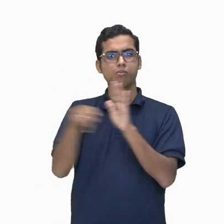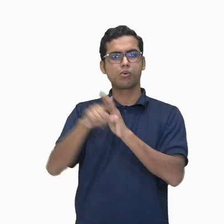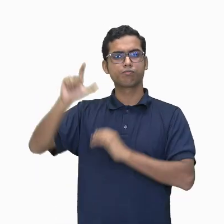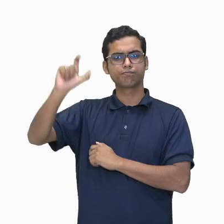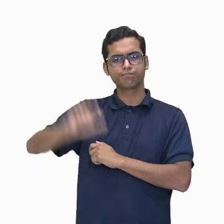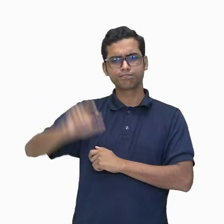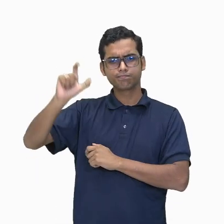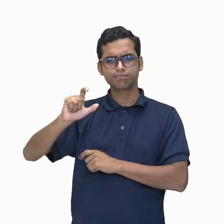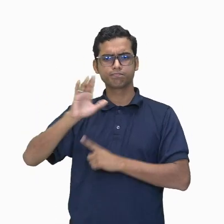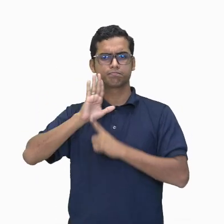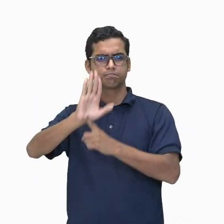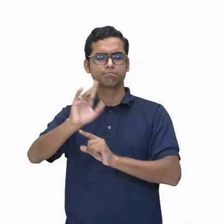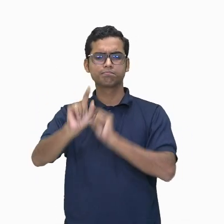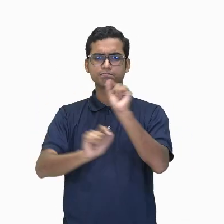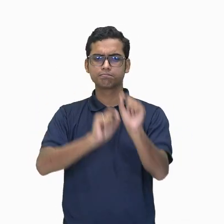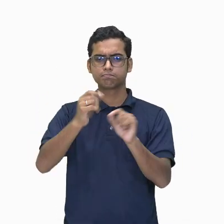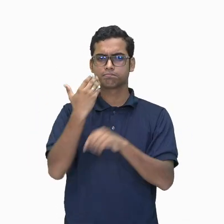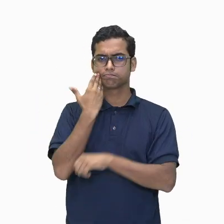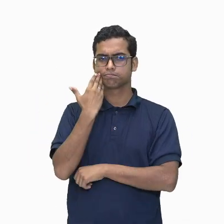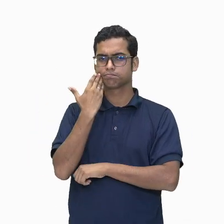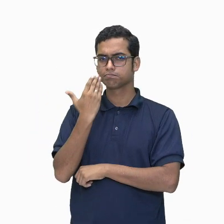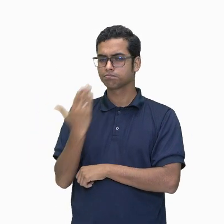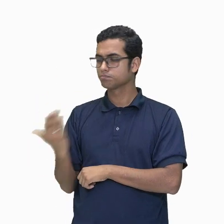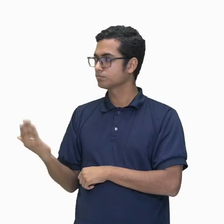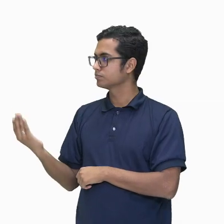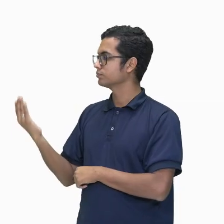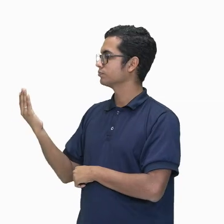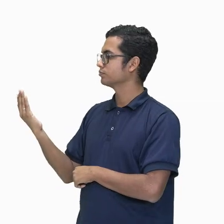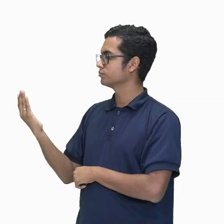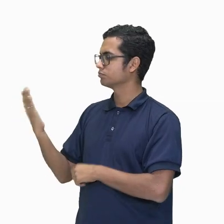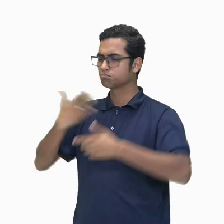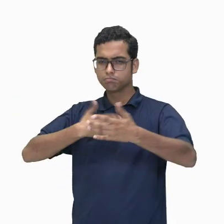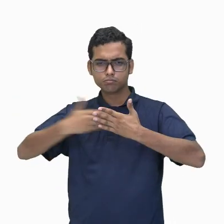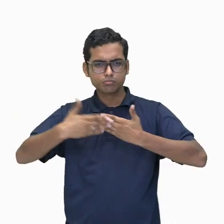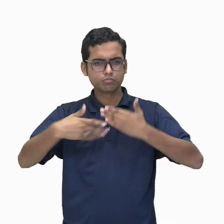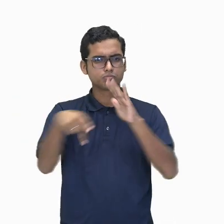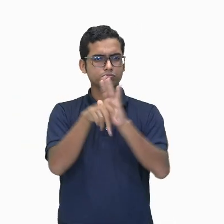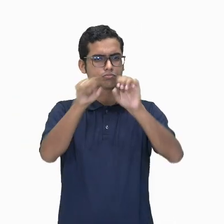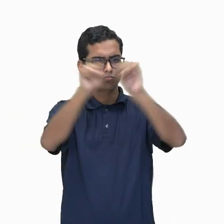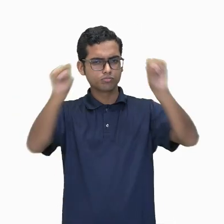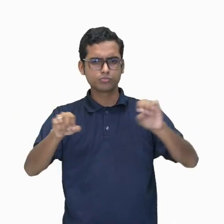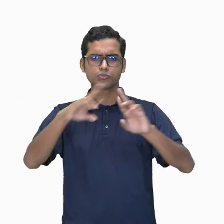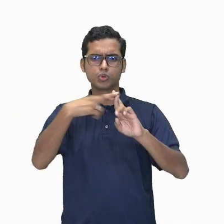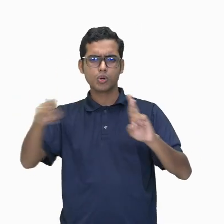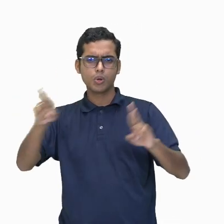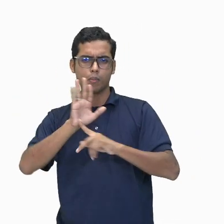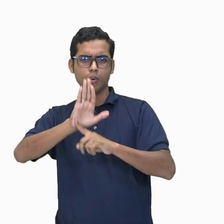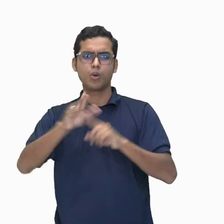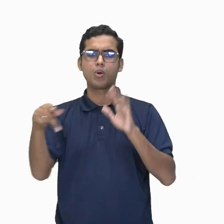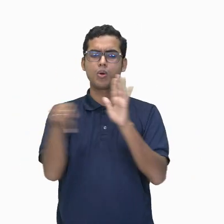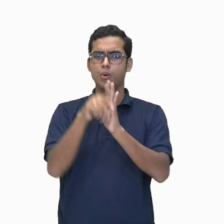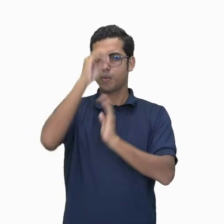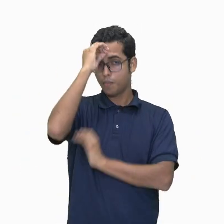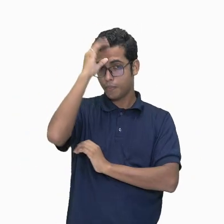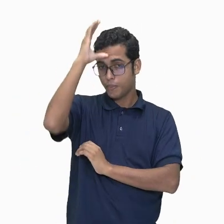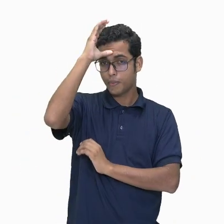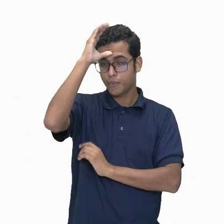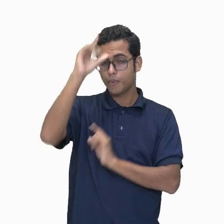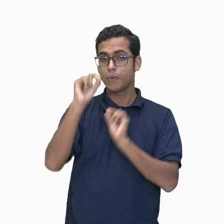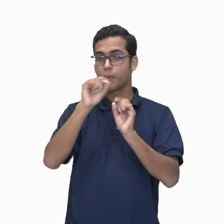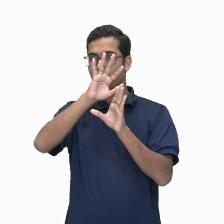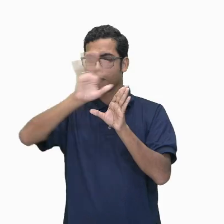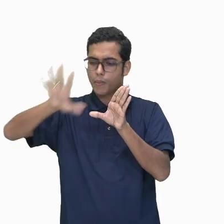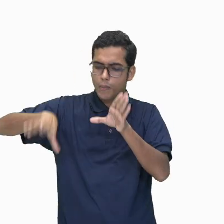islamismo, mais do que qualquer outro sistema religioso, dá ao conhecimento. Então, a questão do conhecimento é